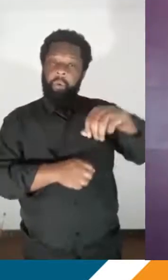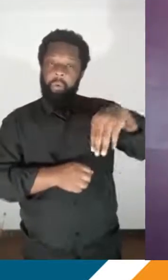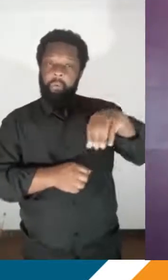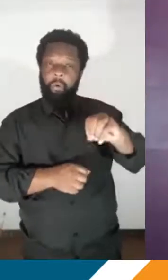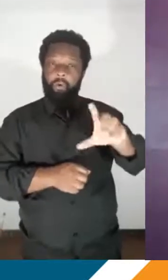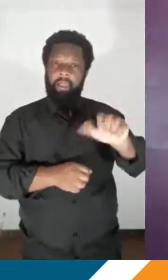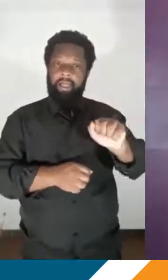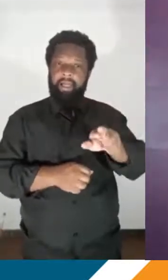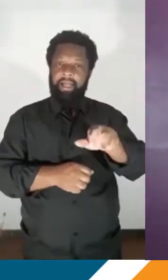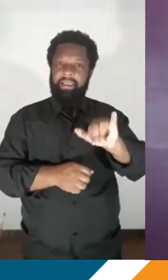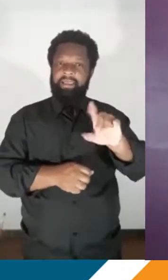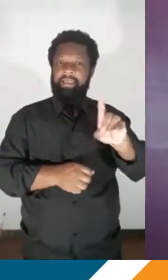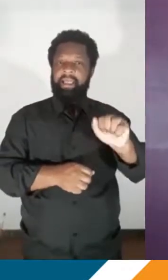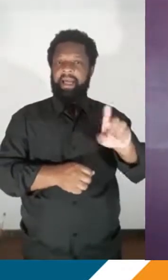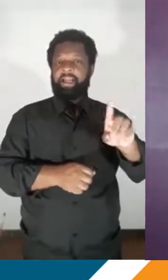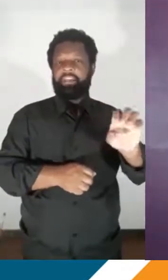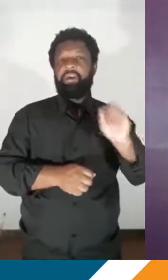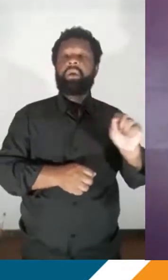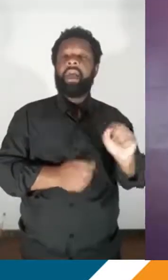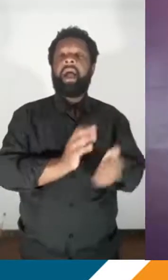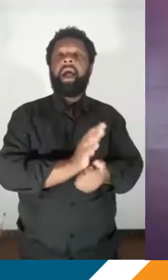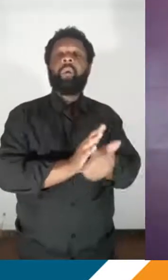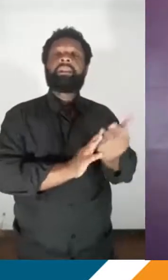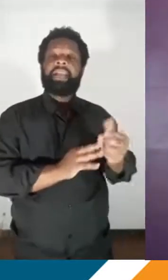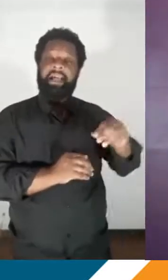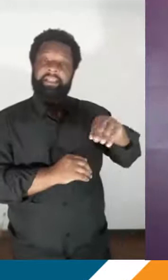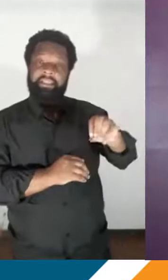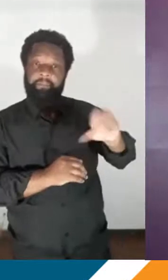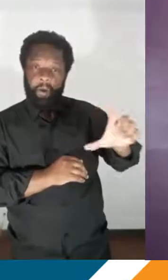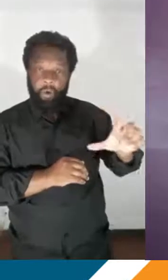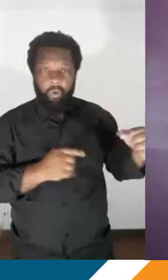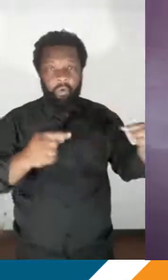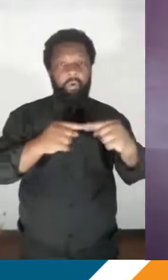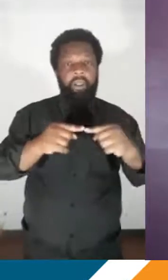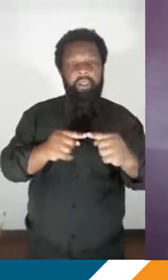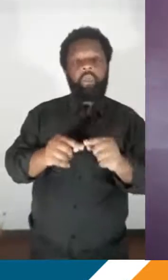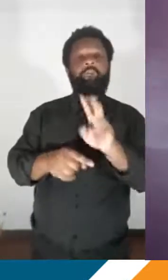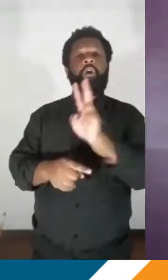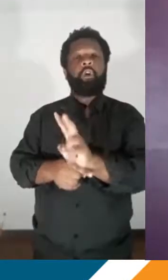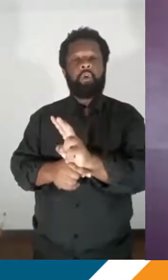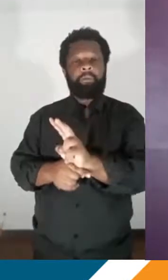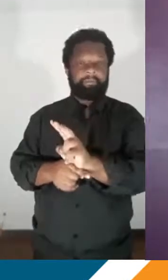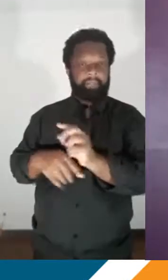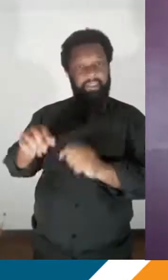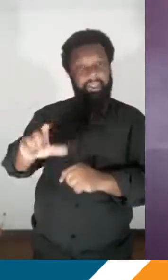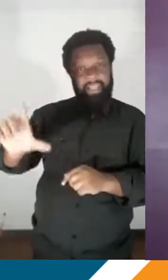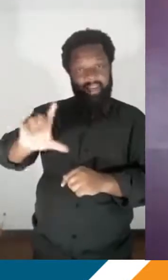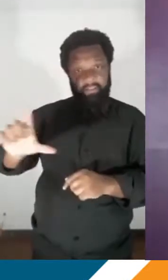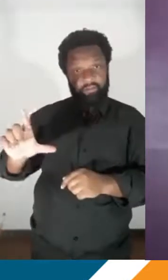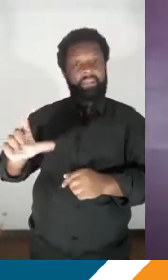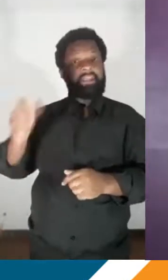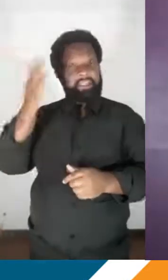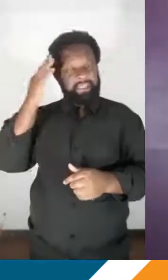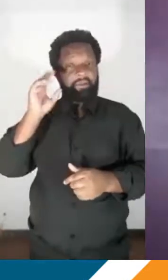concentração molar ou molaridade, que é a quantidade de mols do soluto pelo volume da solução em litros. O